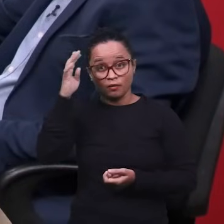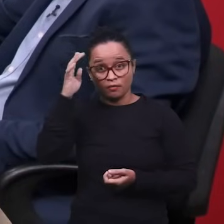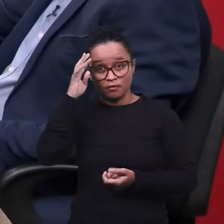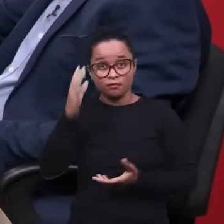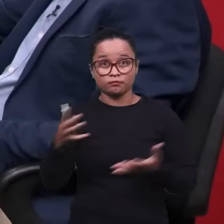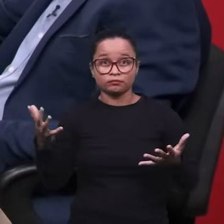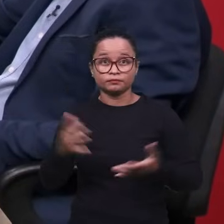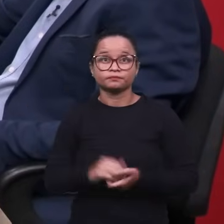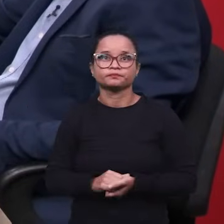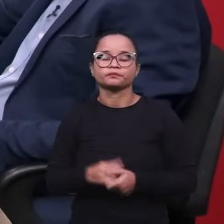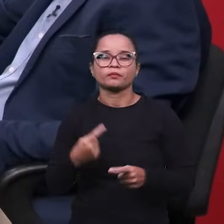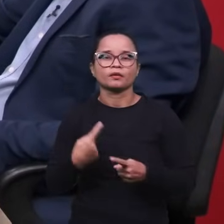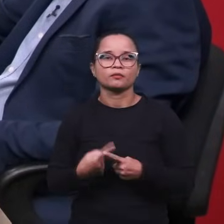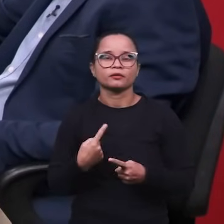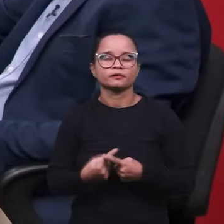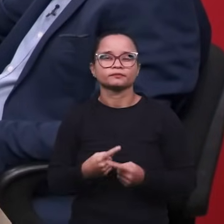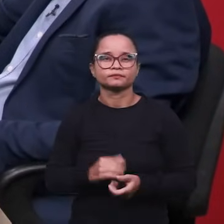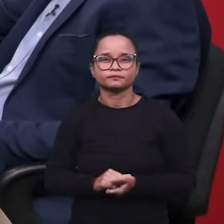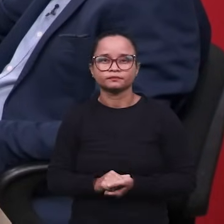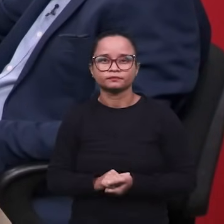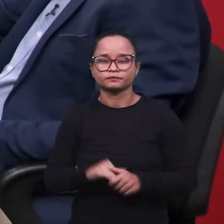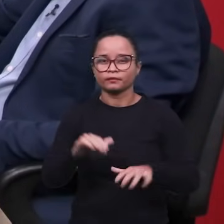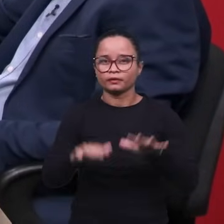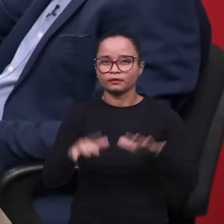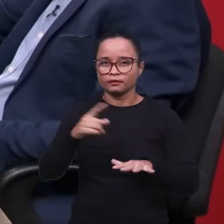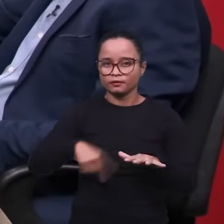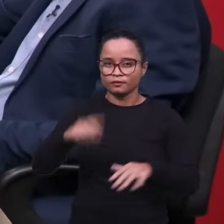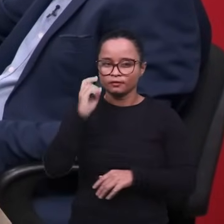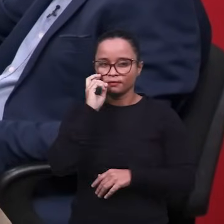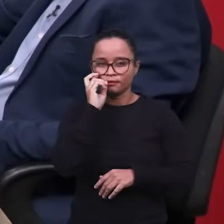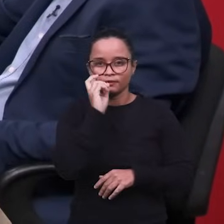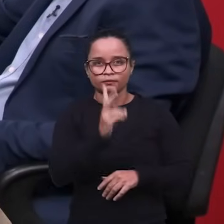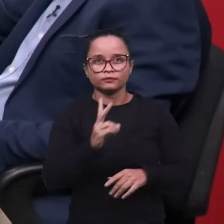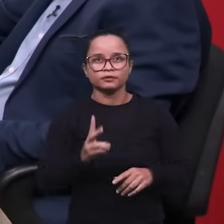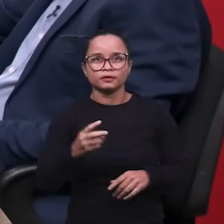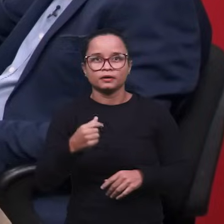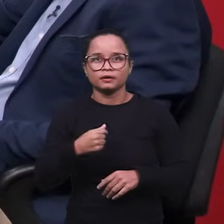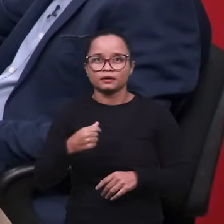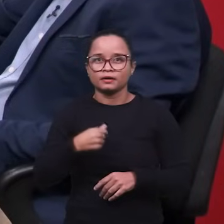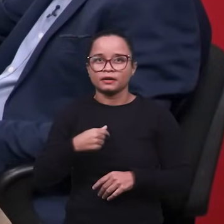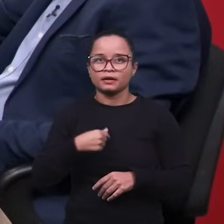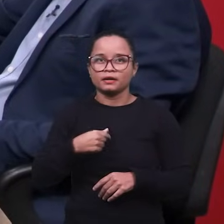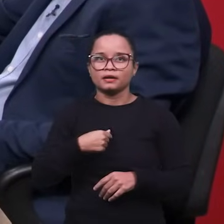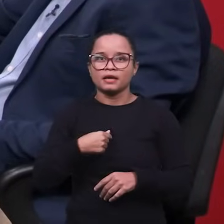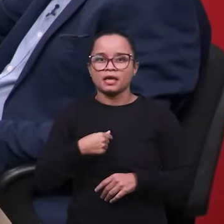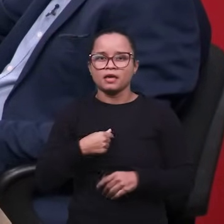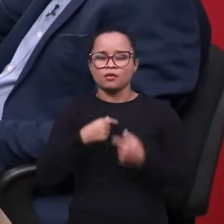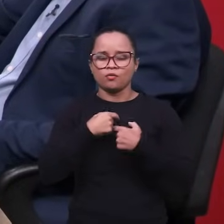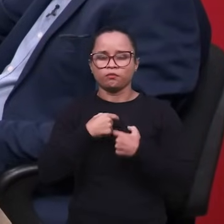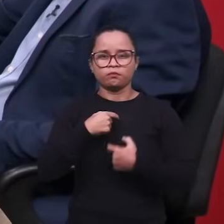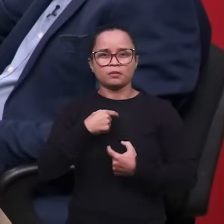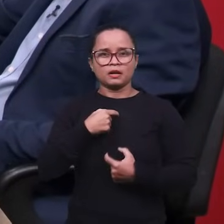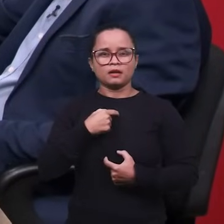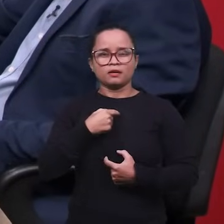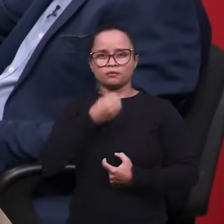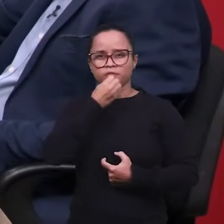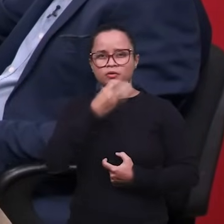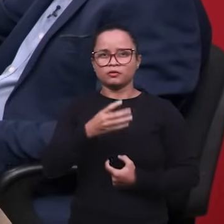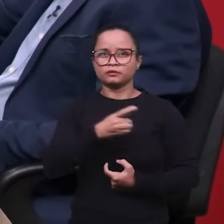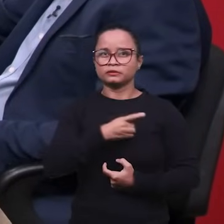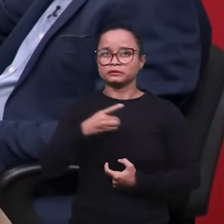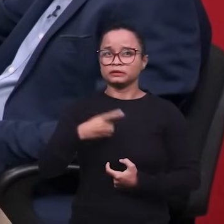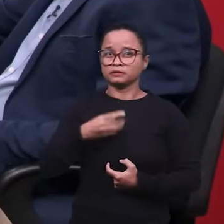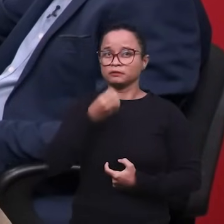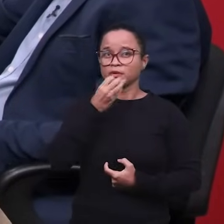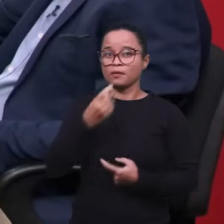reflexão em cima disso, né? Porque isso, às vezes nós vemos isso, né? Eu sou um excelente obreiro, um